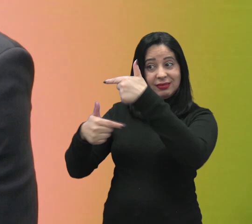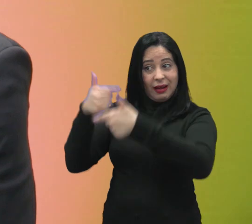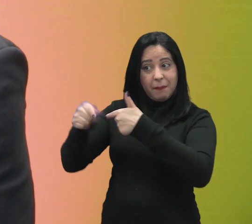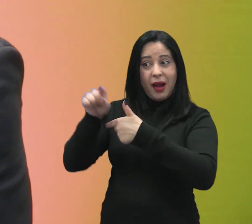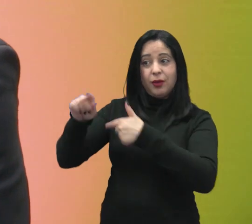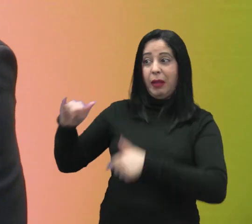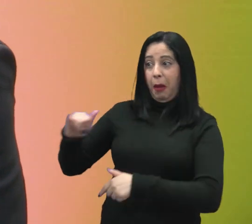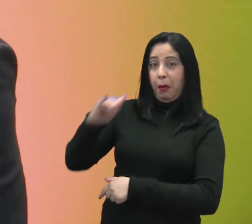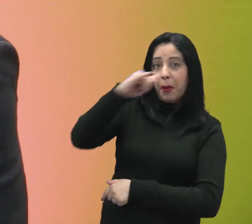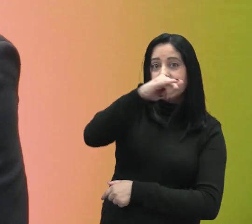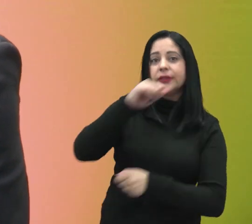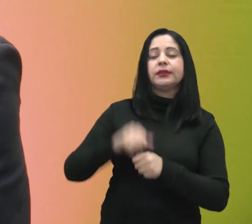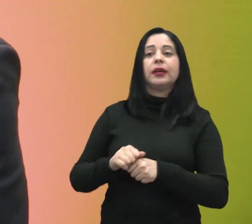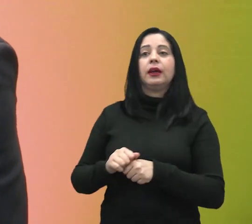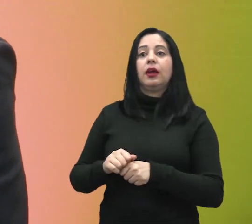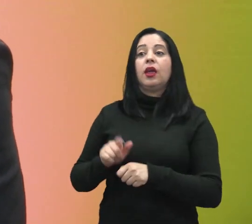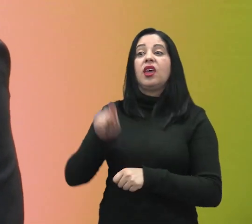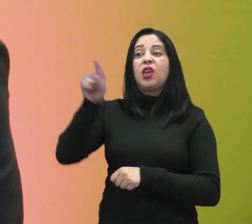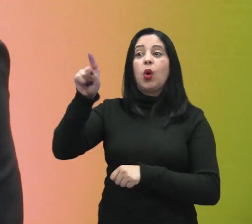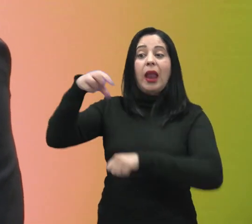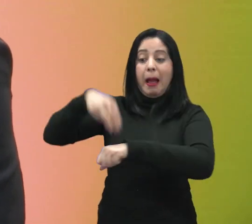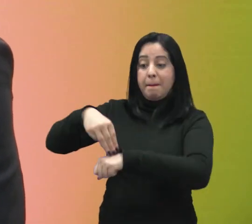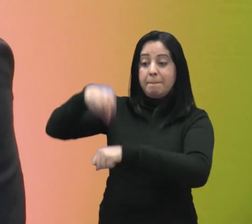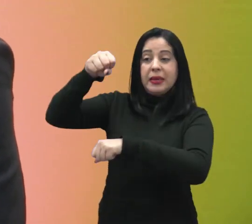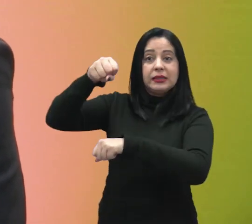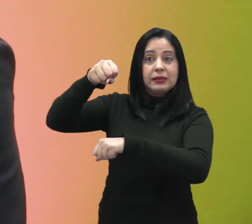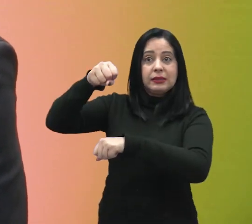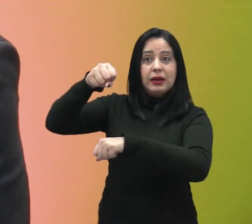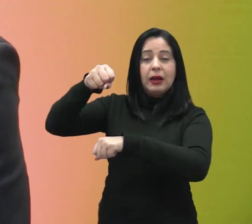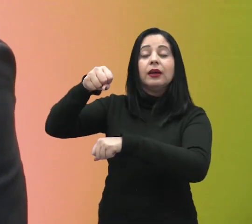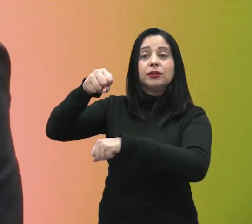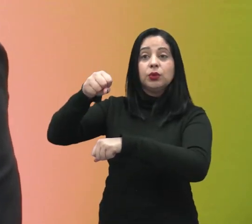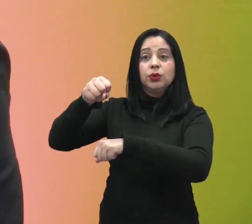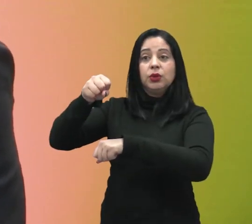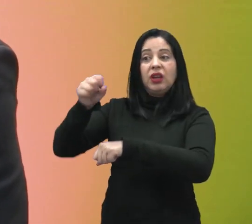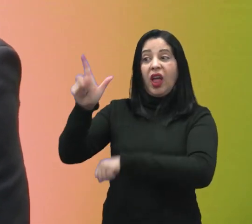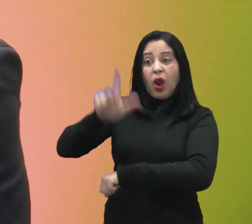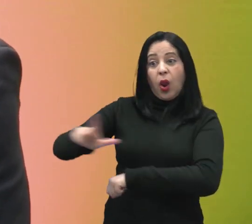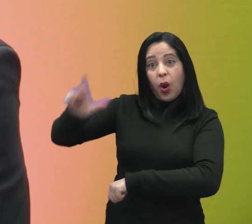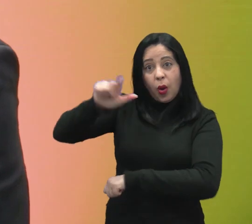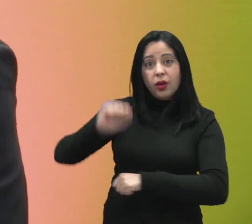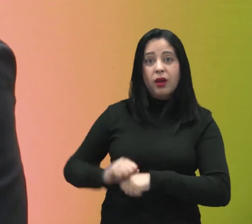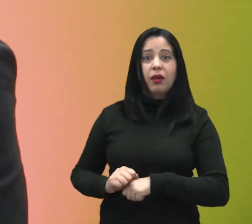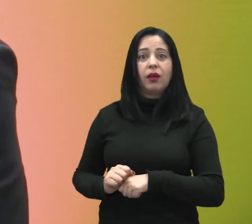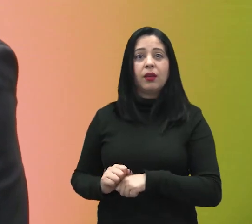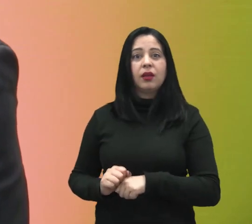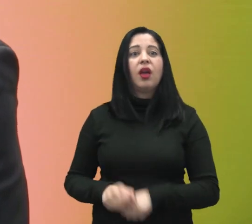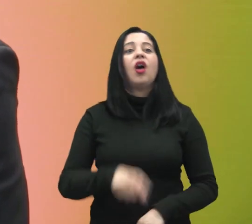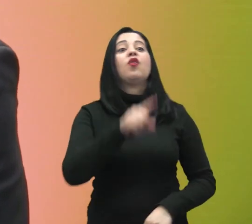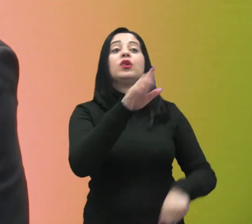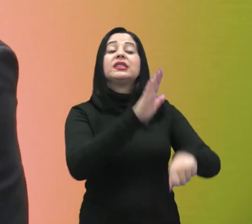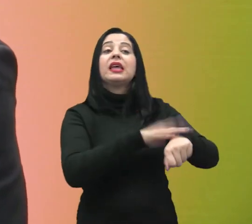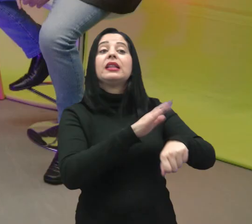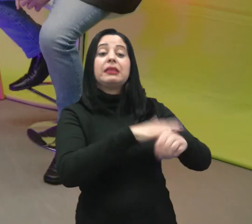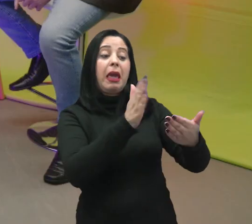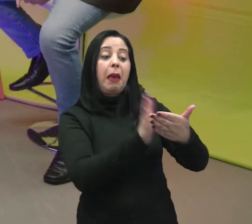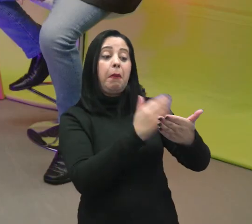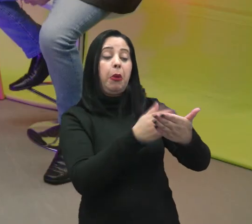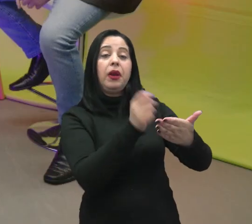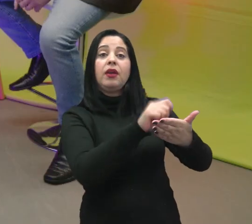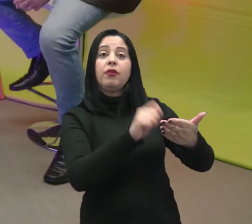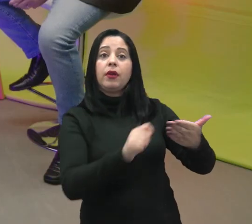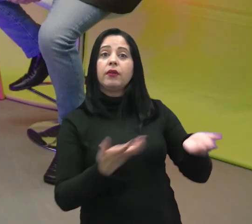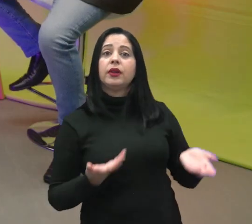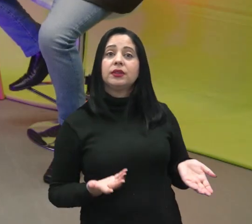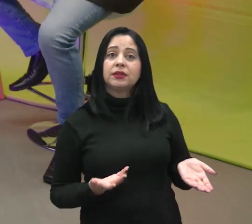na Unifateia, Lorena, então e tem Academia de Letras. Tá tem bom. tempo de escrever livro ainda. Exato.